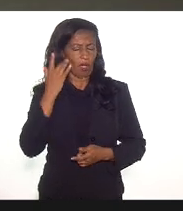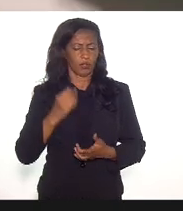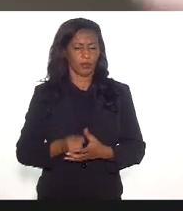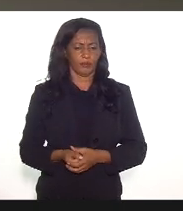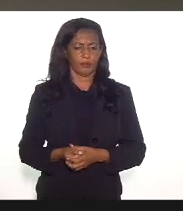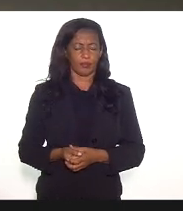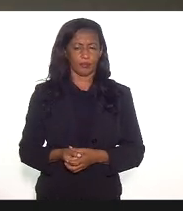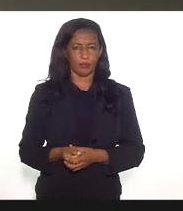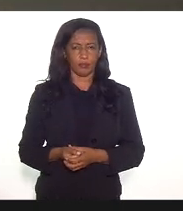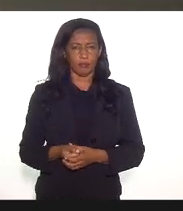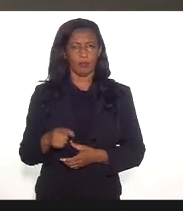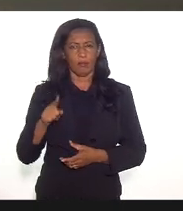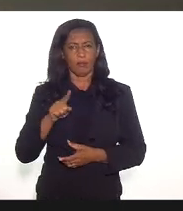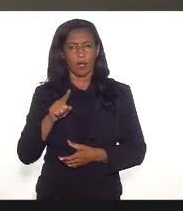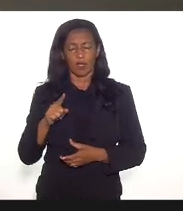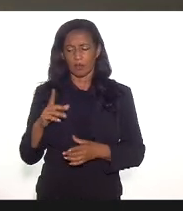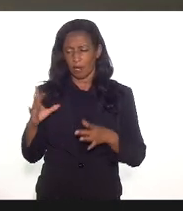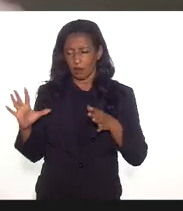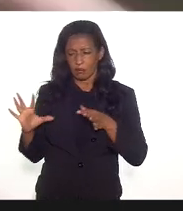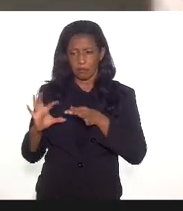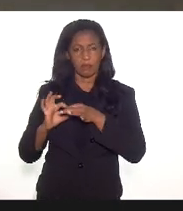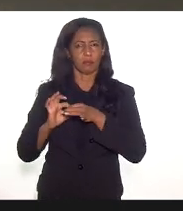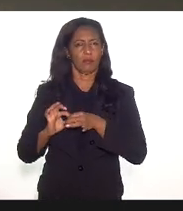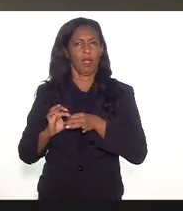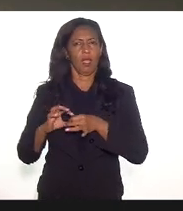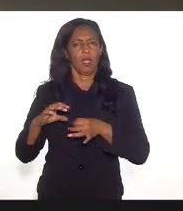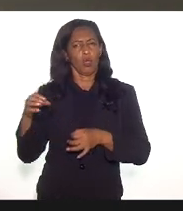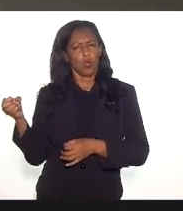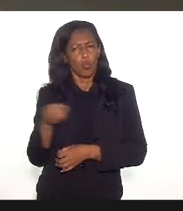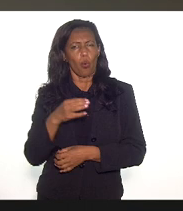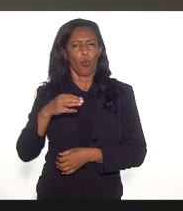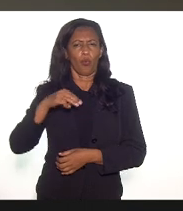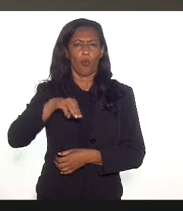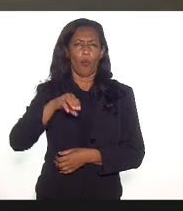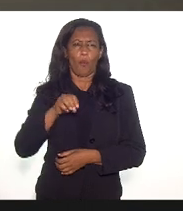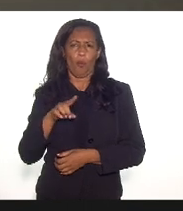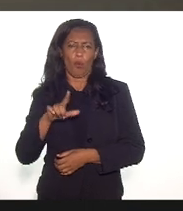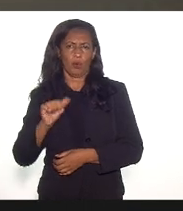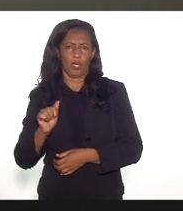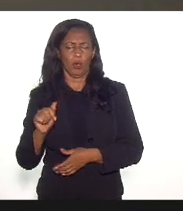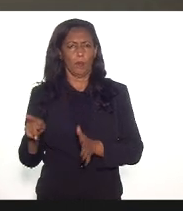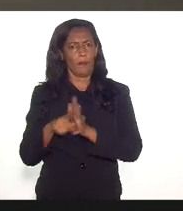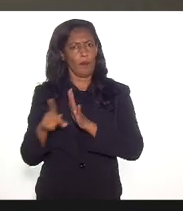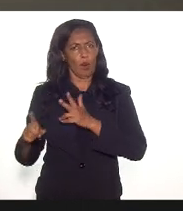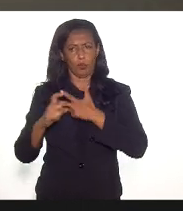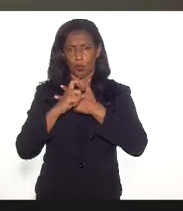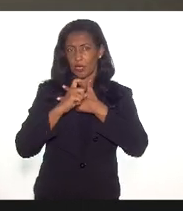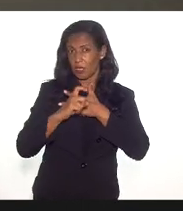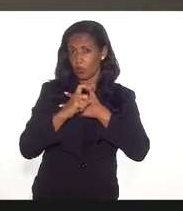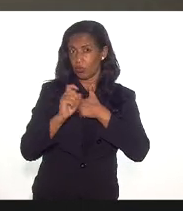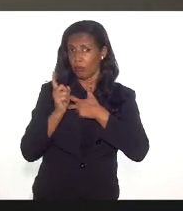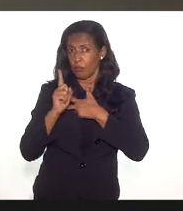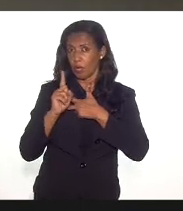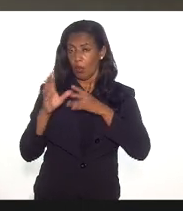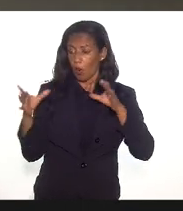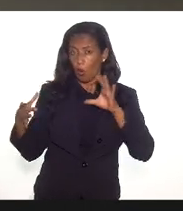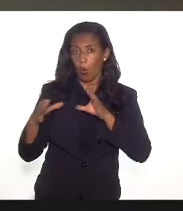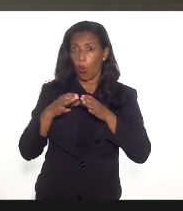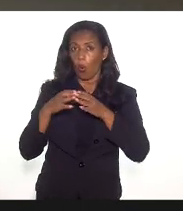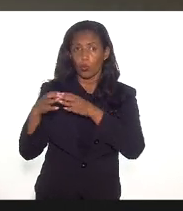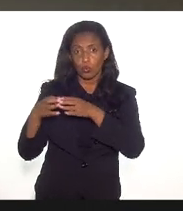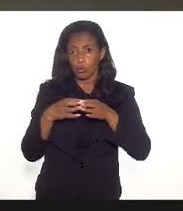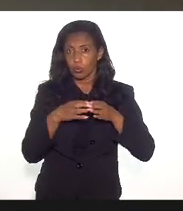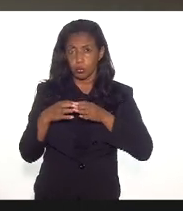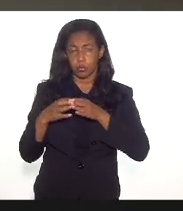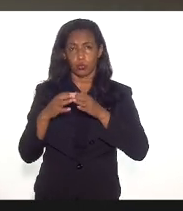né? A construção desse novo modelo de Estado não é uma construção só do Executivo, mas em conjunto com a